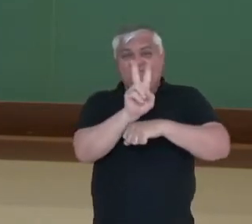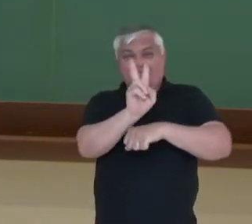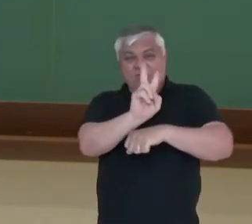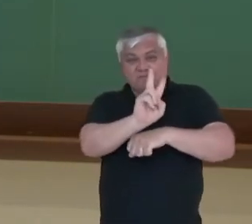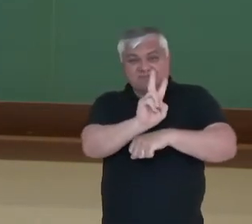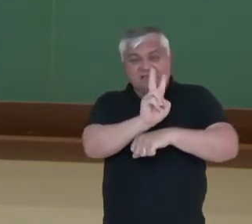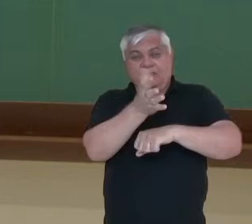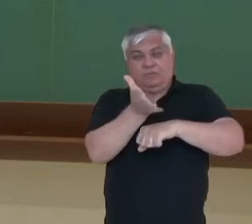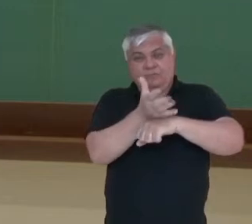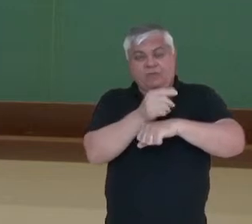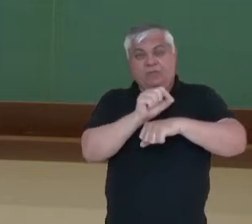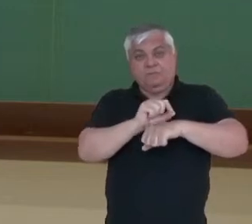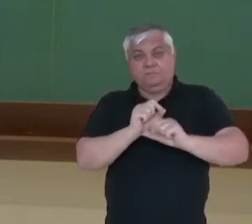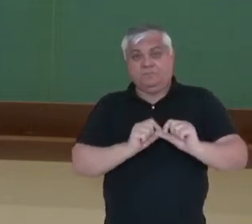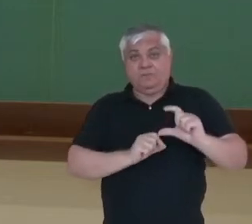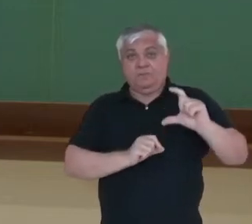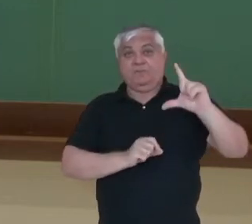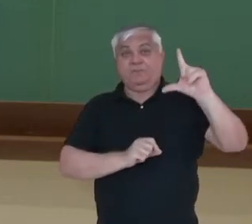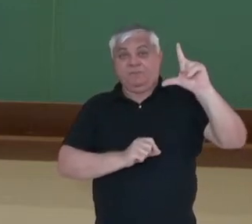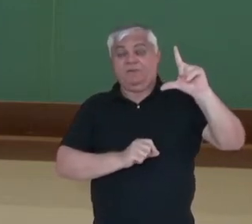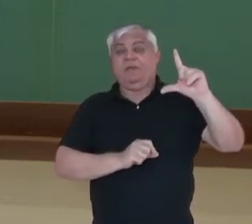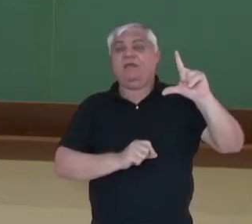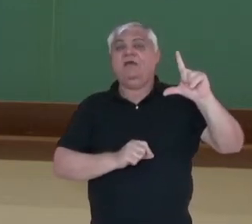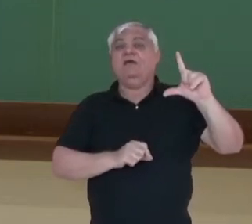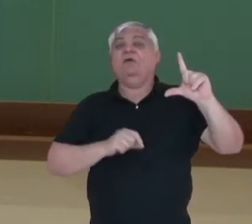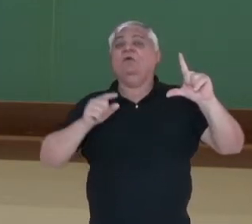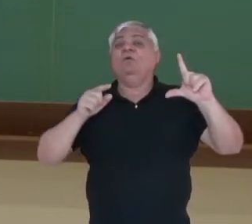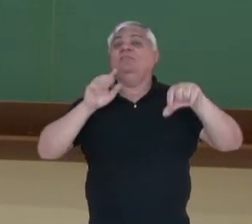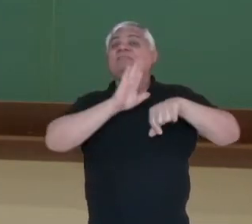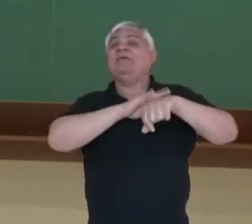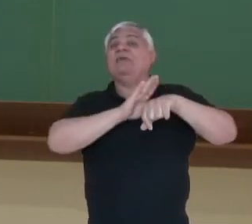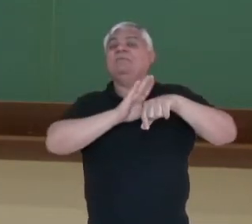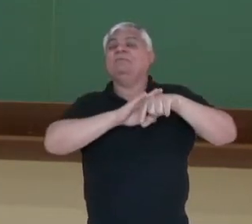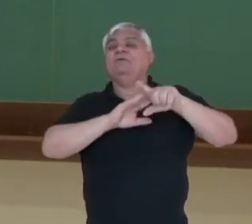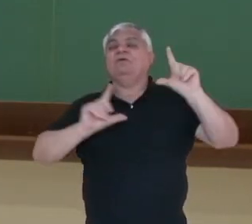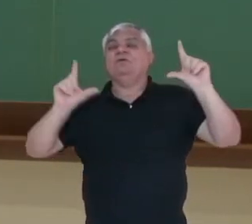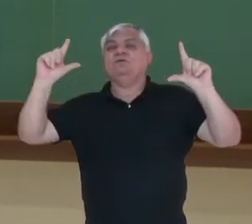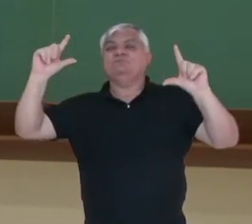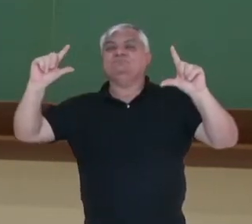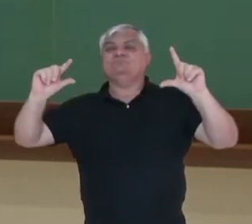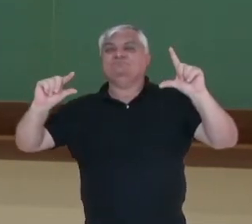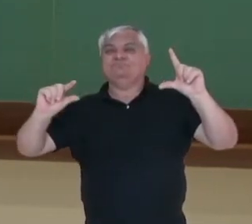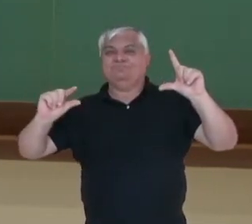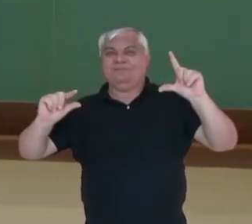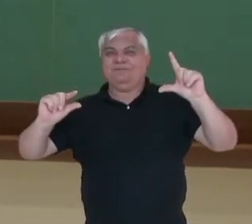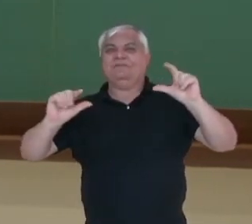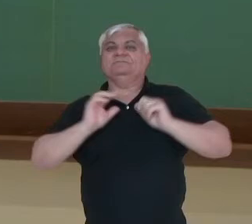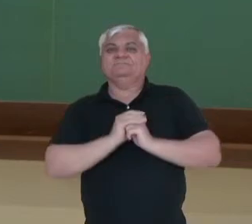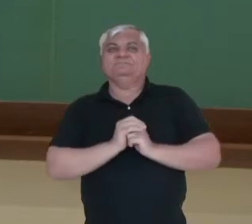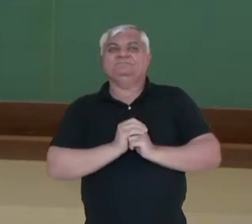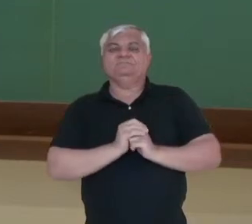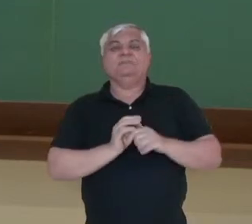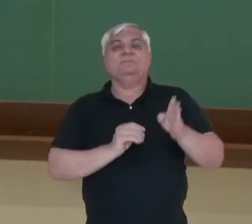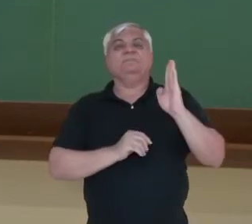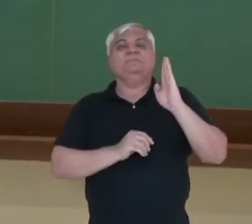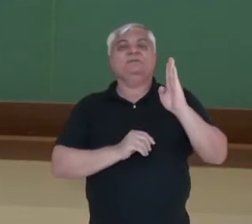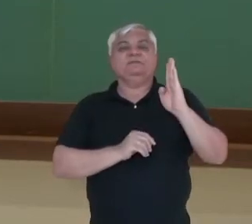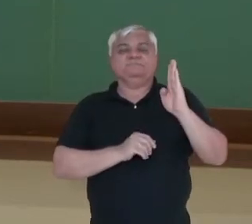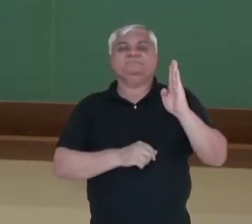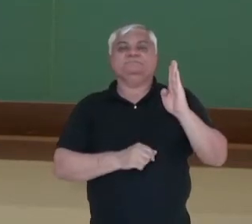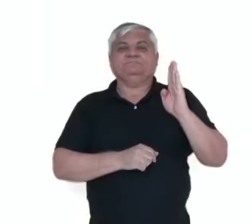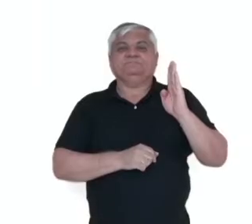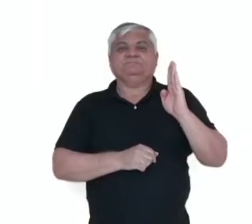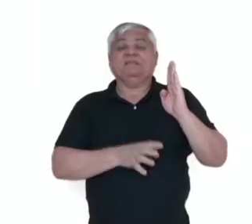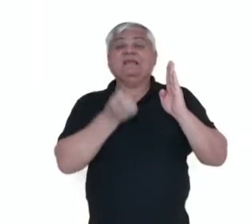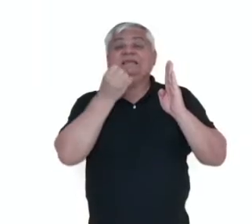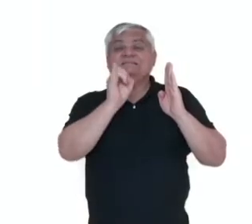velocidade aumenta, o meu tempo ele diminui, ok? E a letra B, olha só,